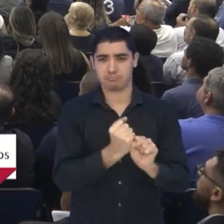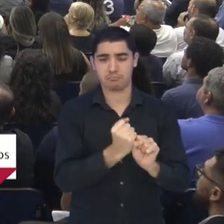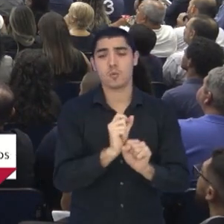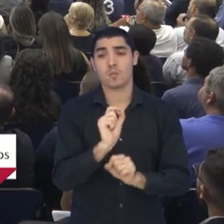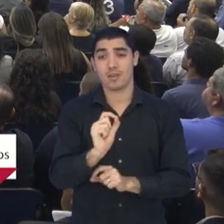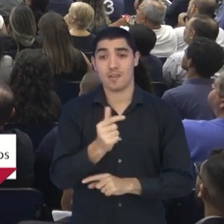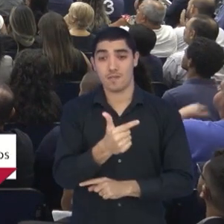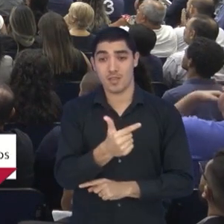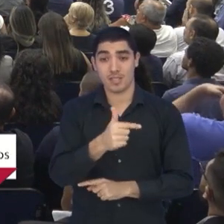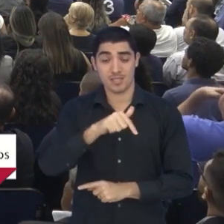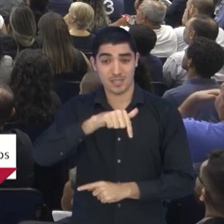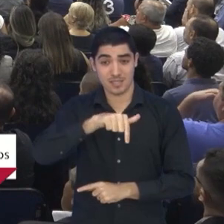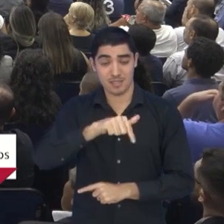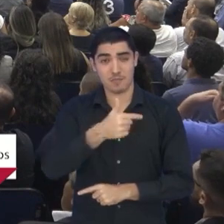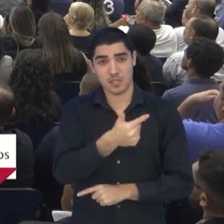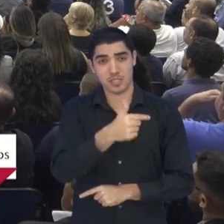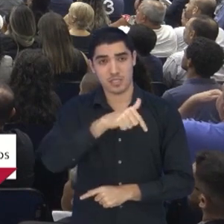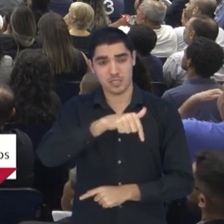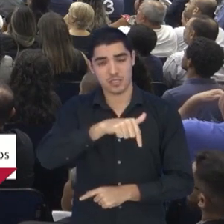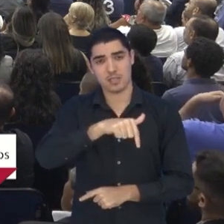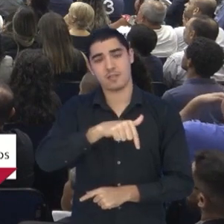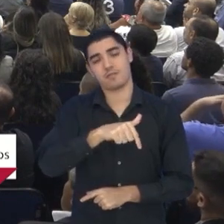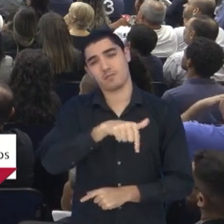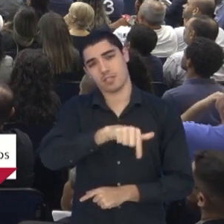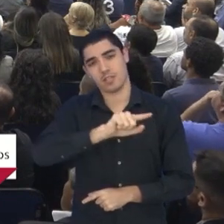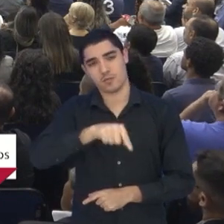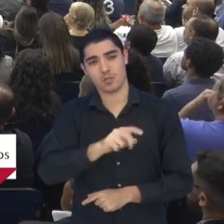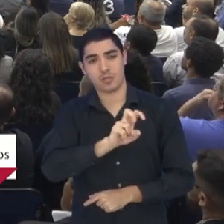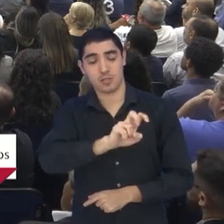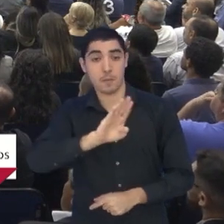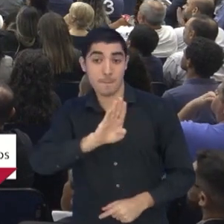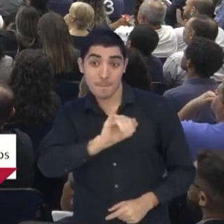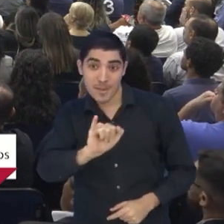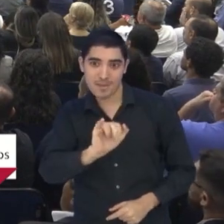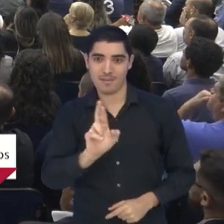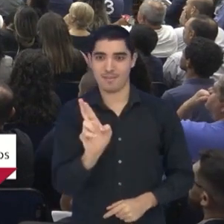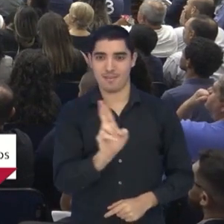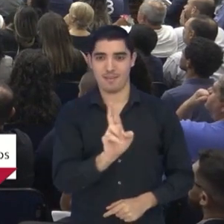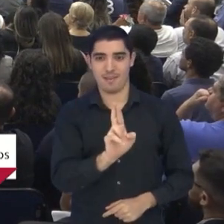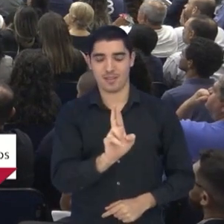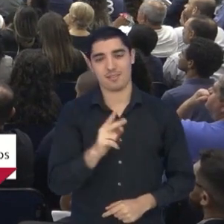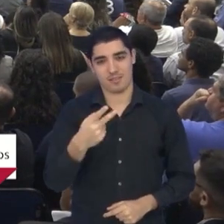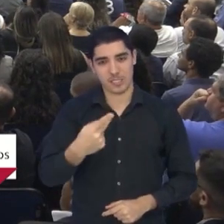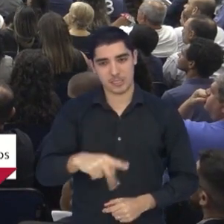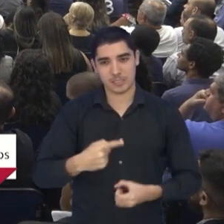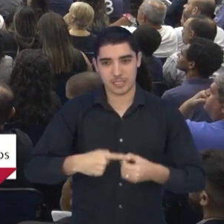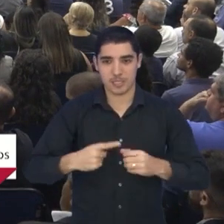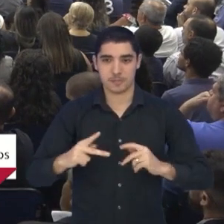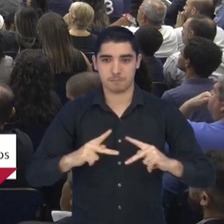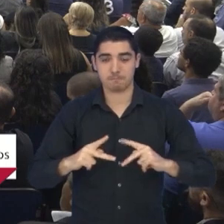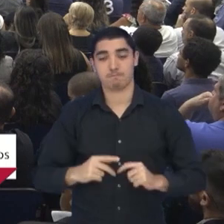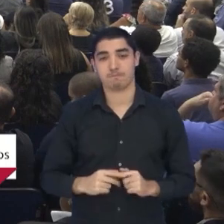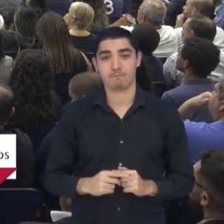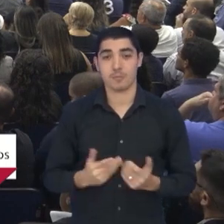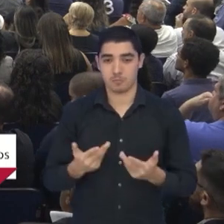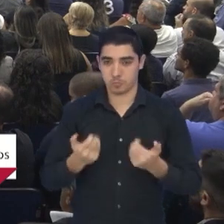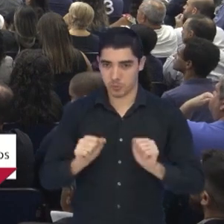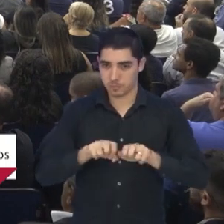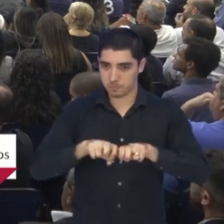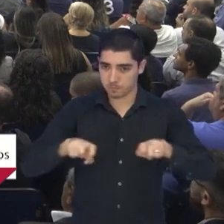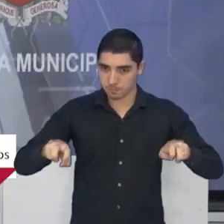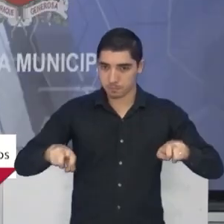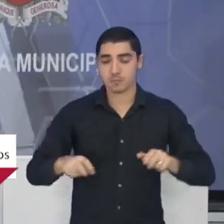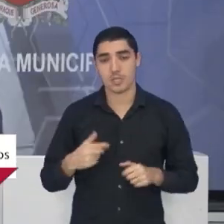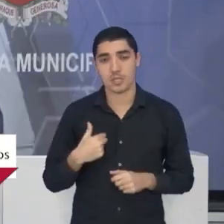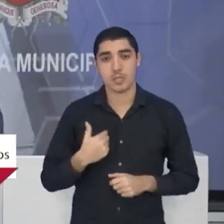27,5 bilhões de reais tomem assento os nossos convidados à mesa de Honra e eu